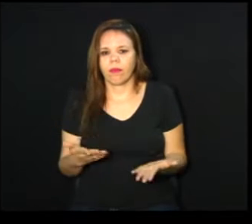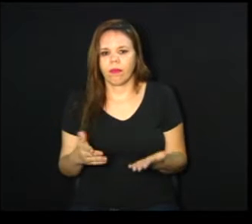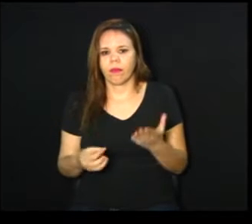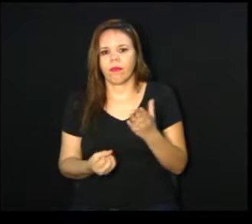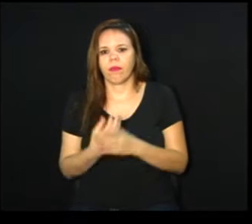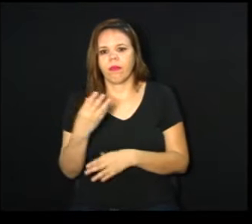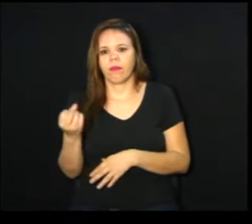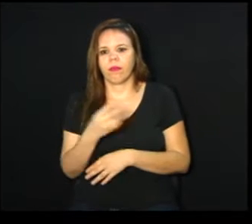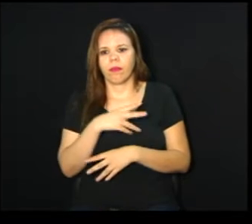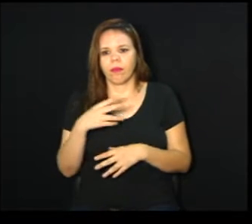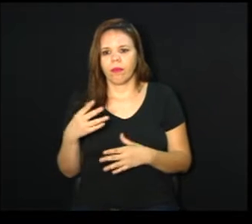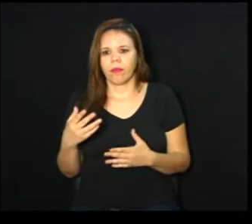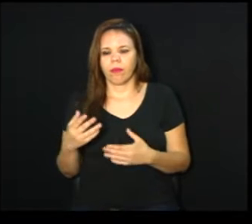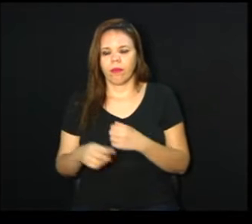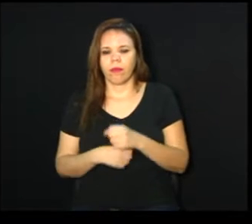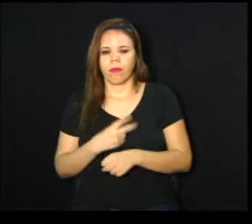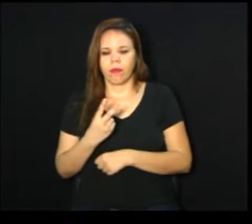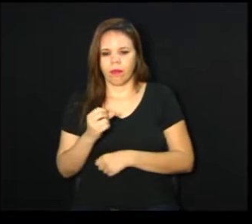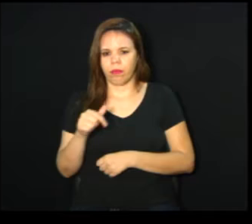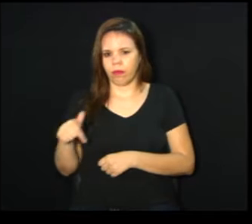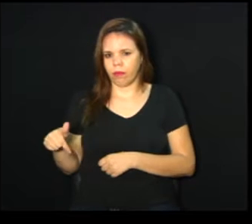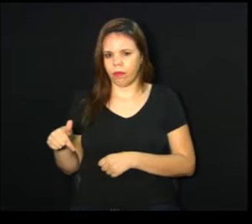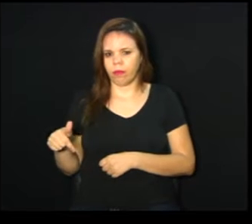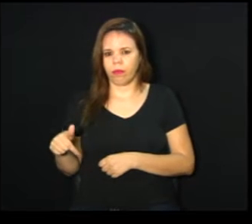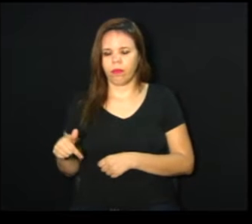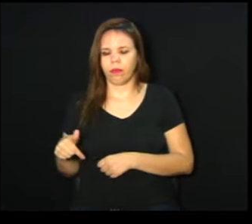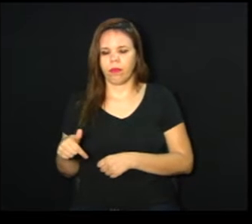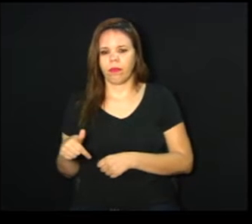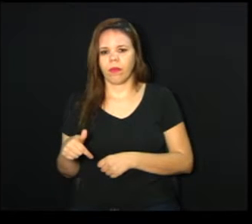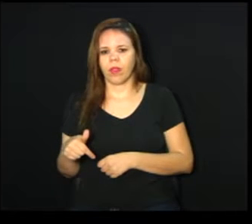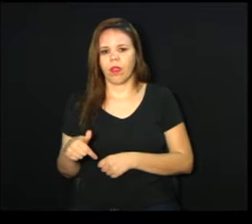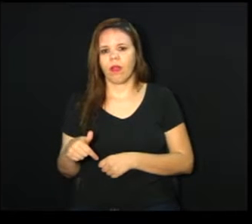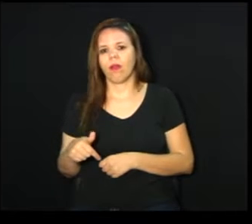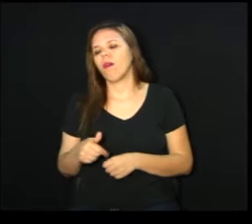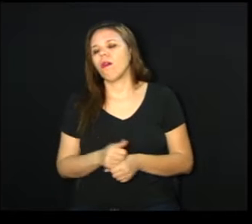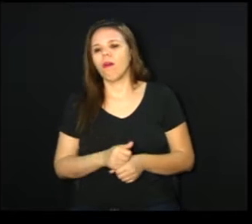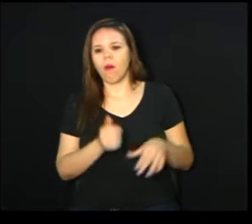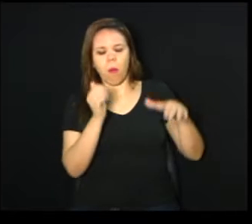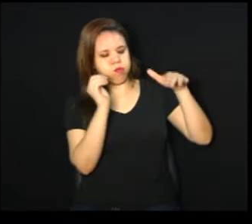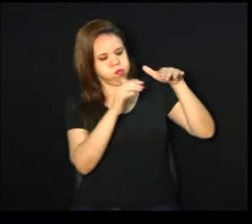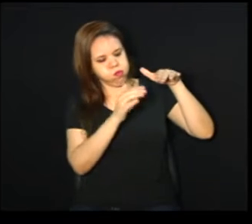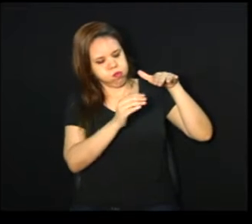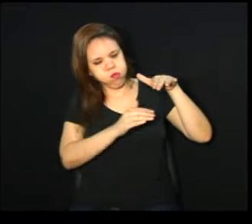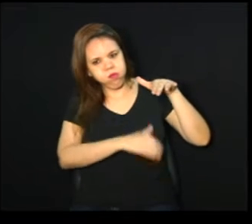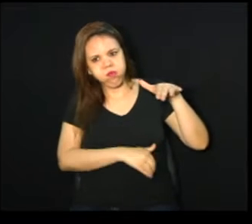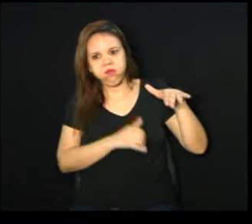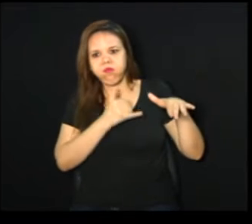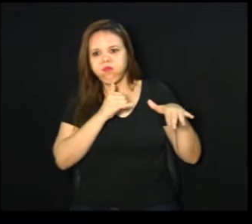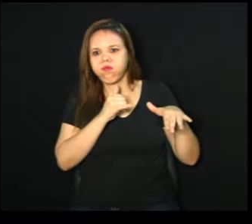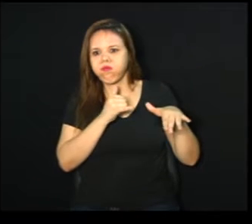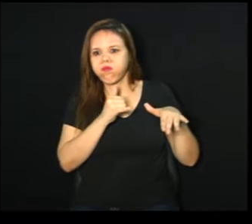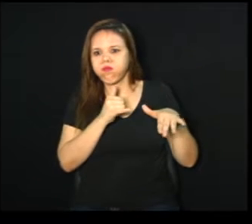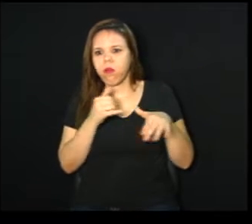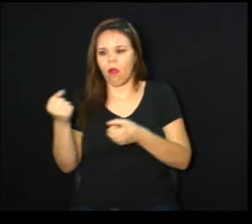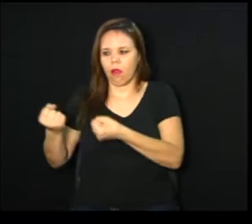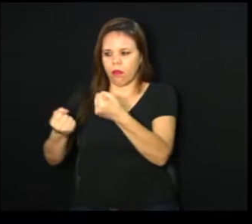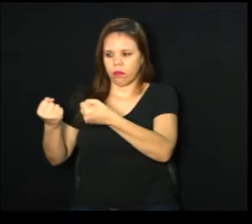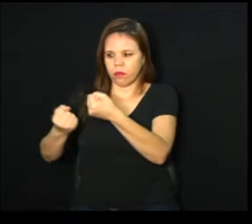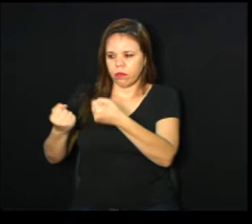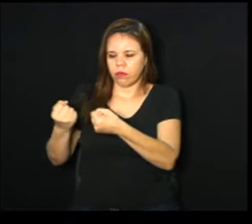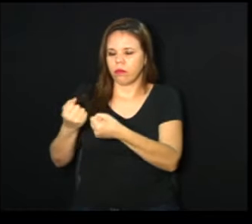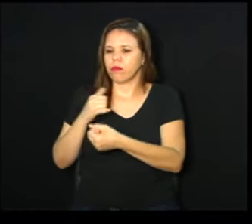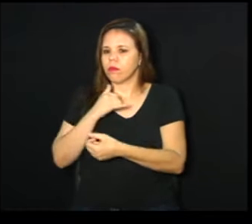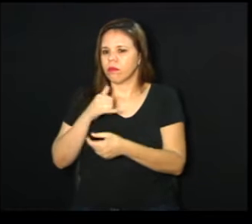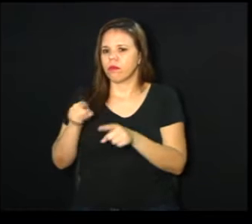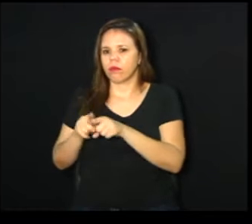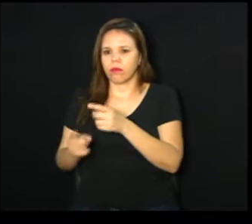surgiu agora em 2017, que foi a questão de armazenamento de energia, um tema que para veículos elétricos já havia surgido. O